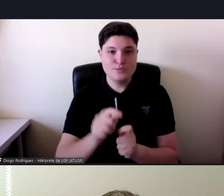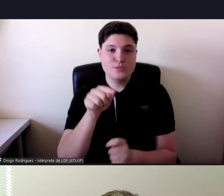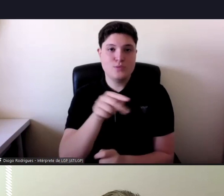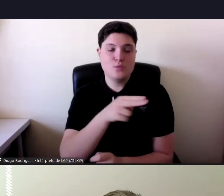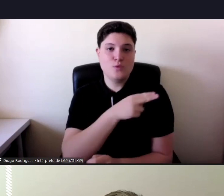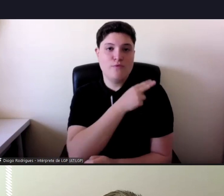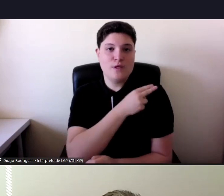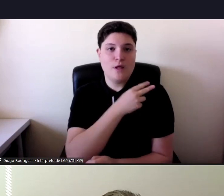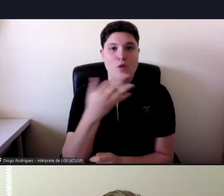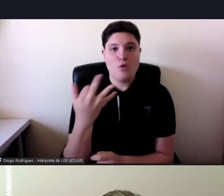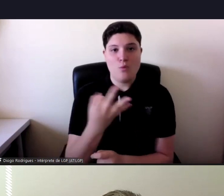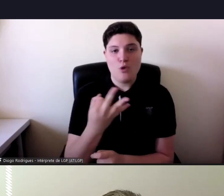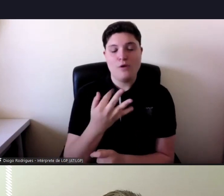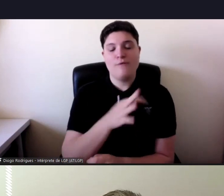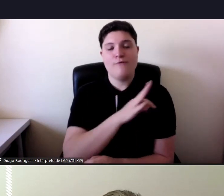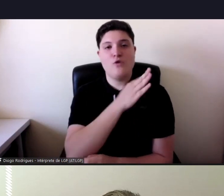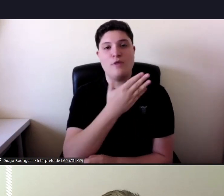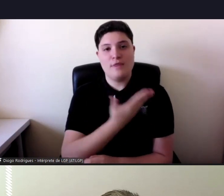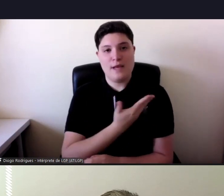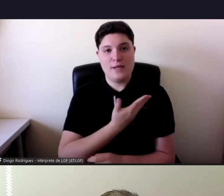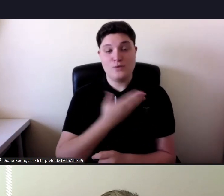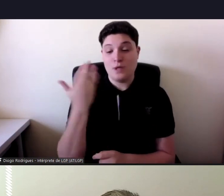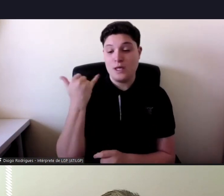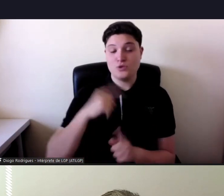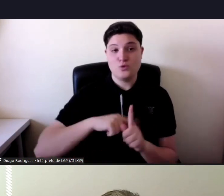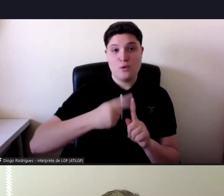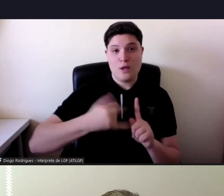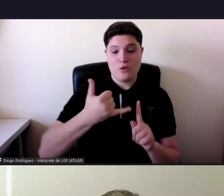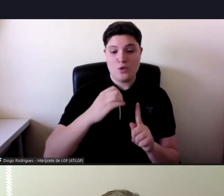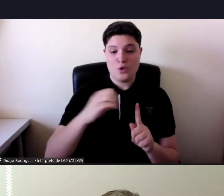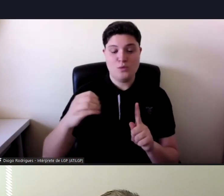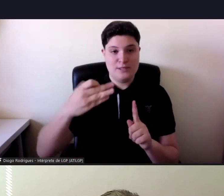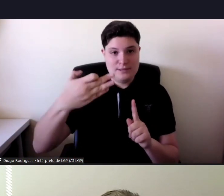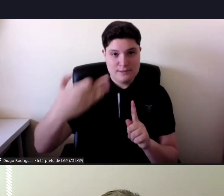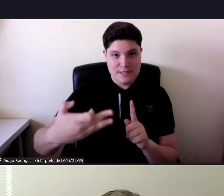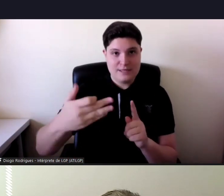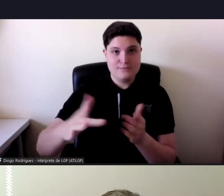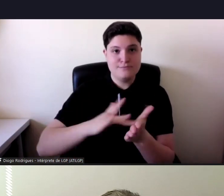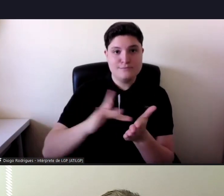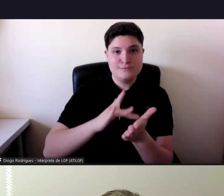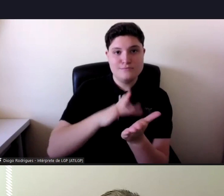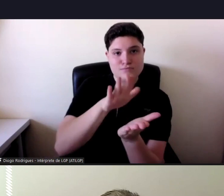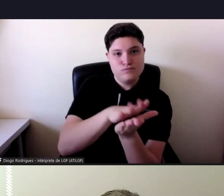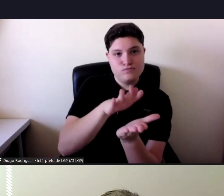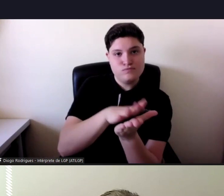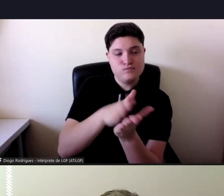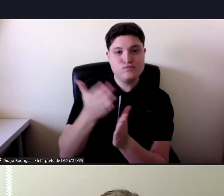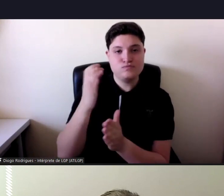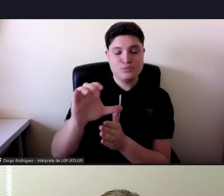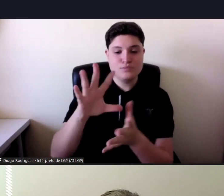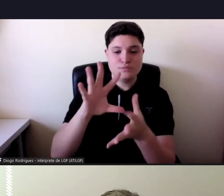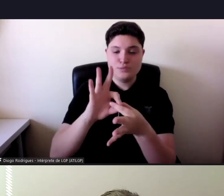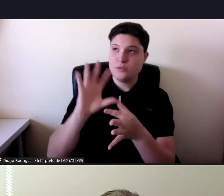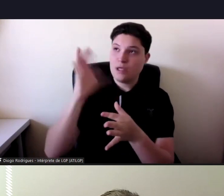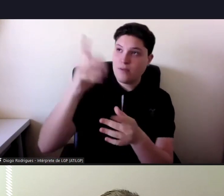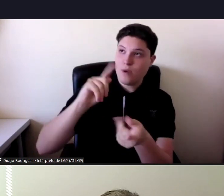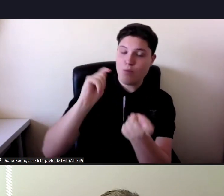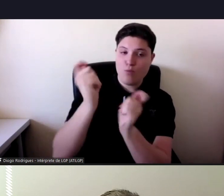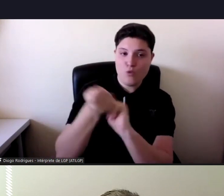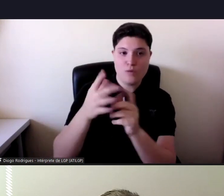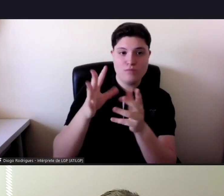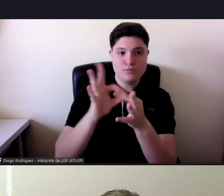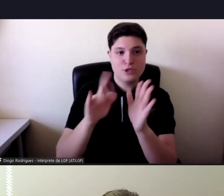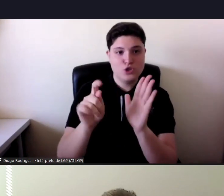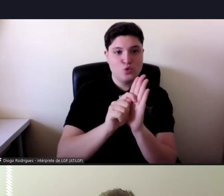Porto. Em 2007, publicou O Condomínio da Terra, das Alterações Climáticas a uma Nova Concepção Jurídica do